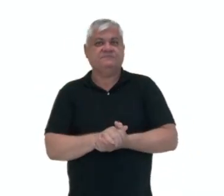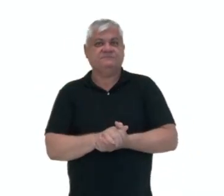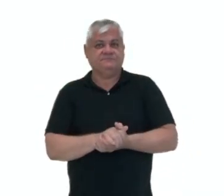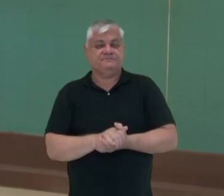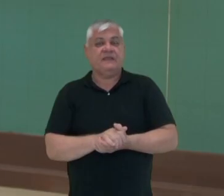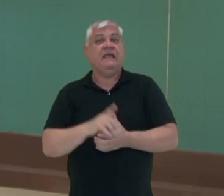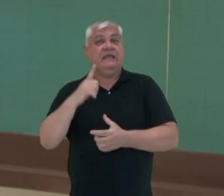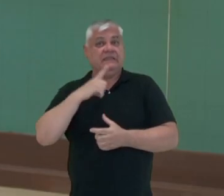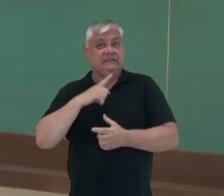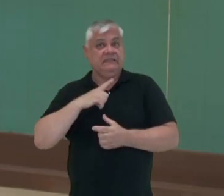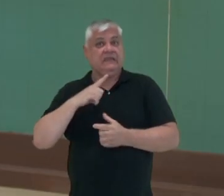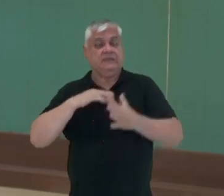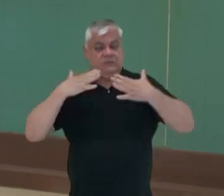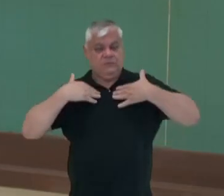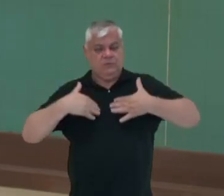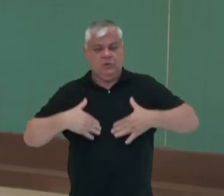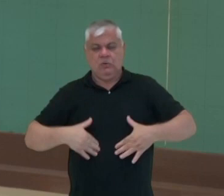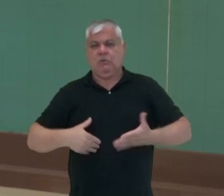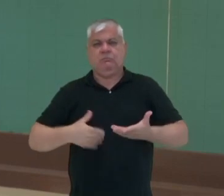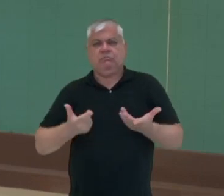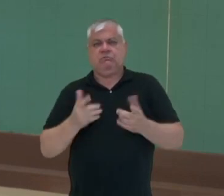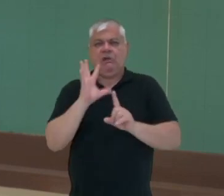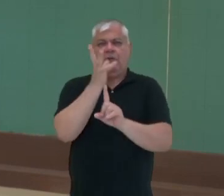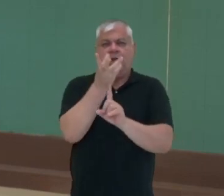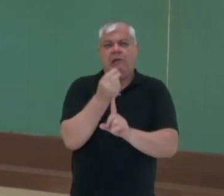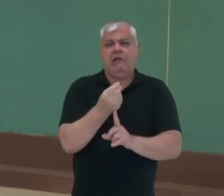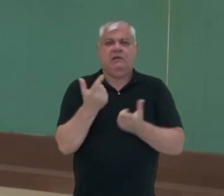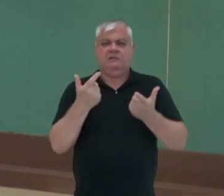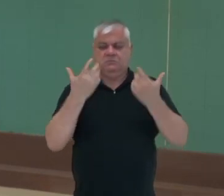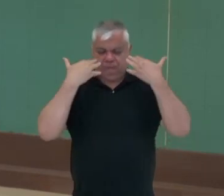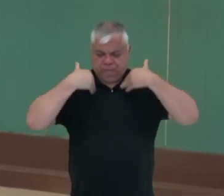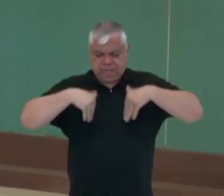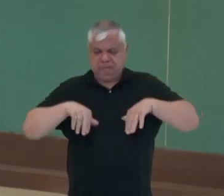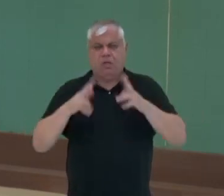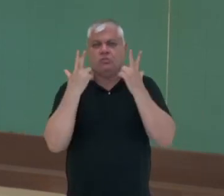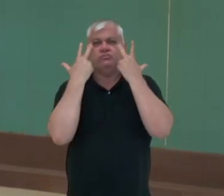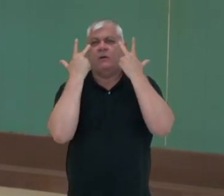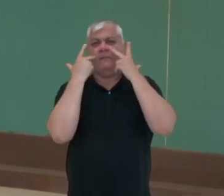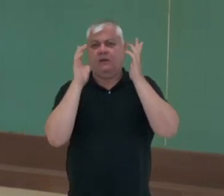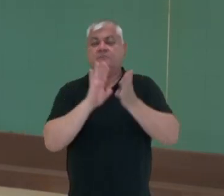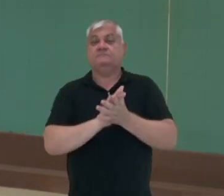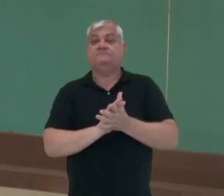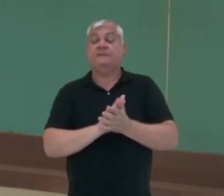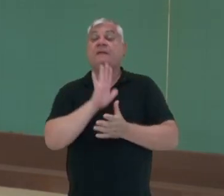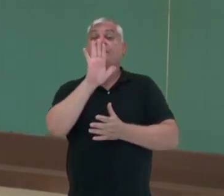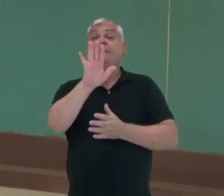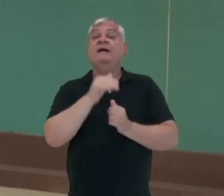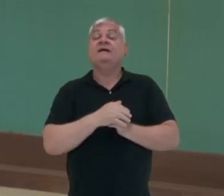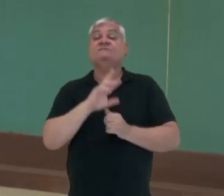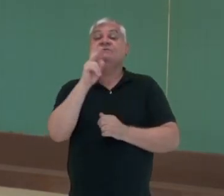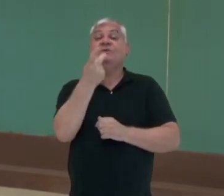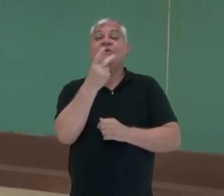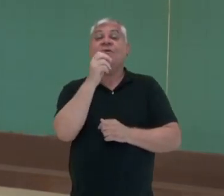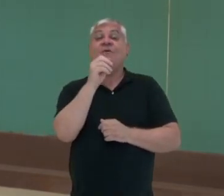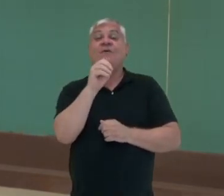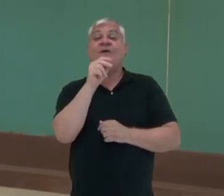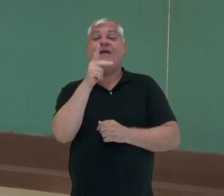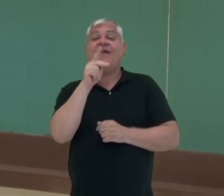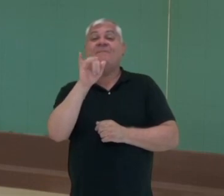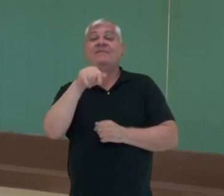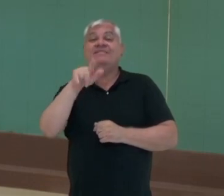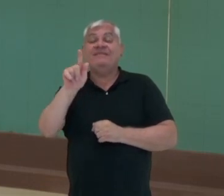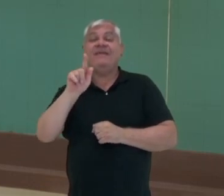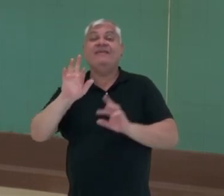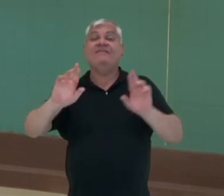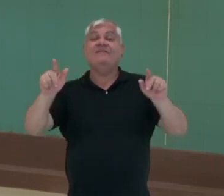temos a performance, ela pode ser feita pela pessoa com ou sem público. Ela tem que somente ser registrada. Mas o happening é necessária a participação do público, que